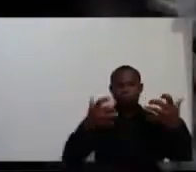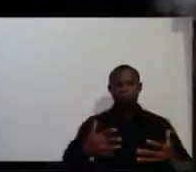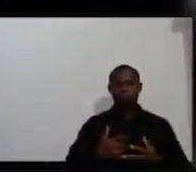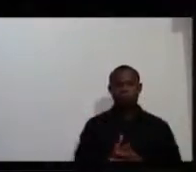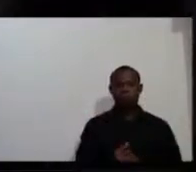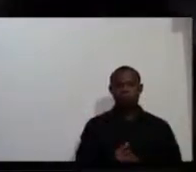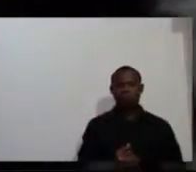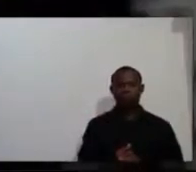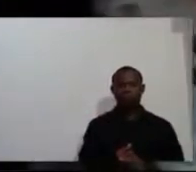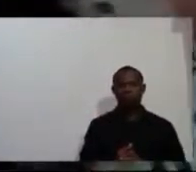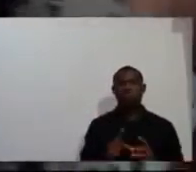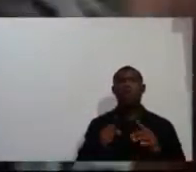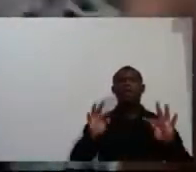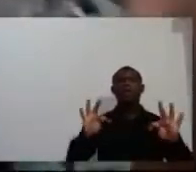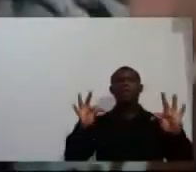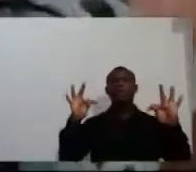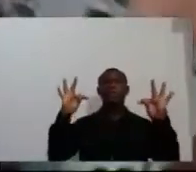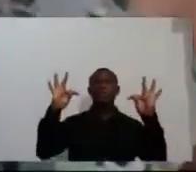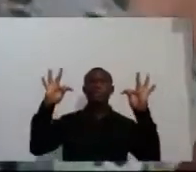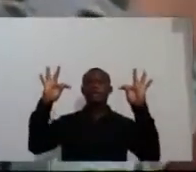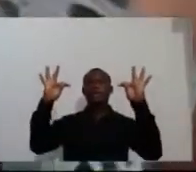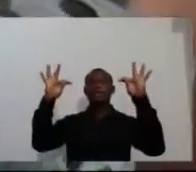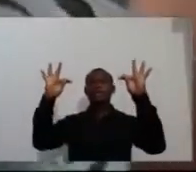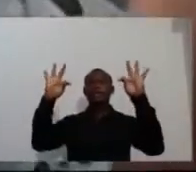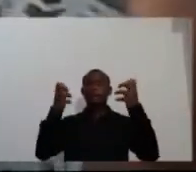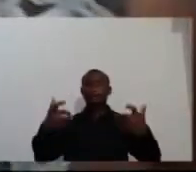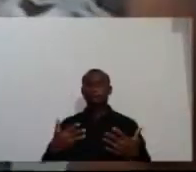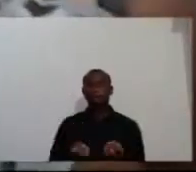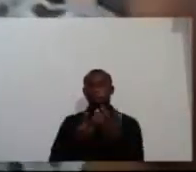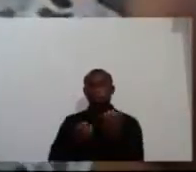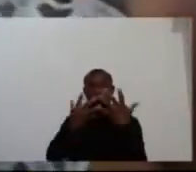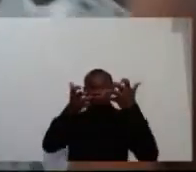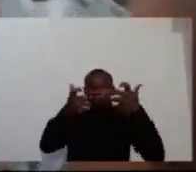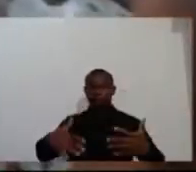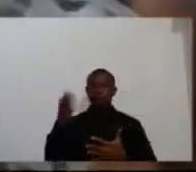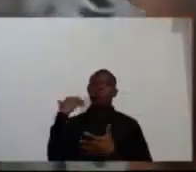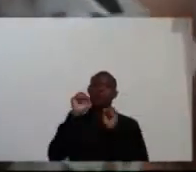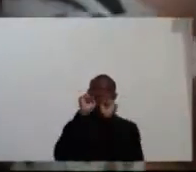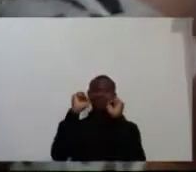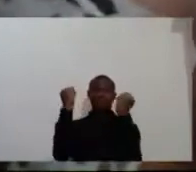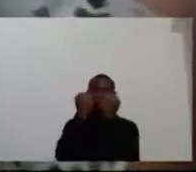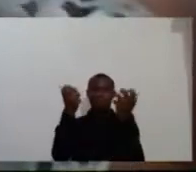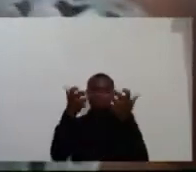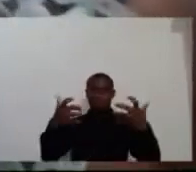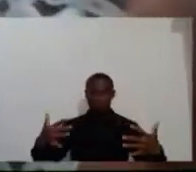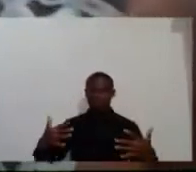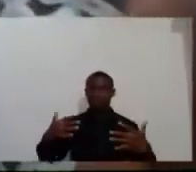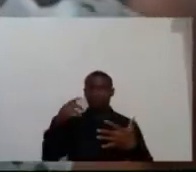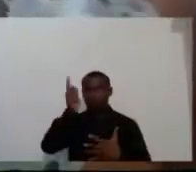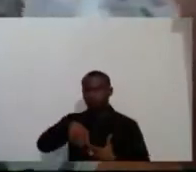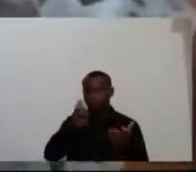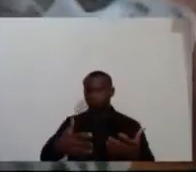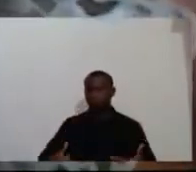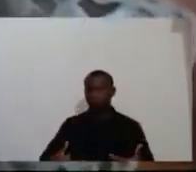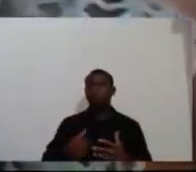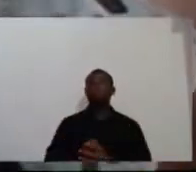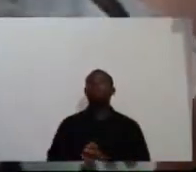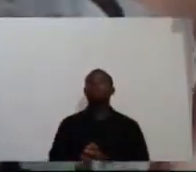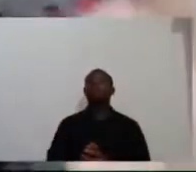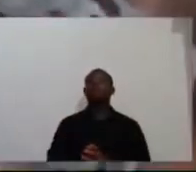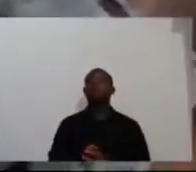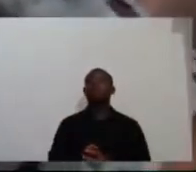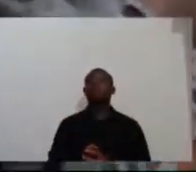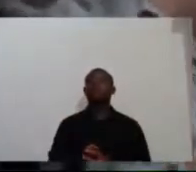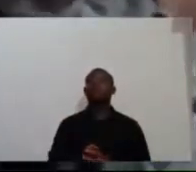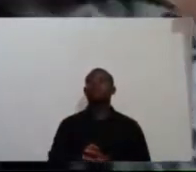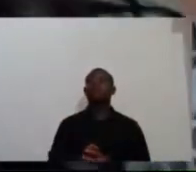Tecnologia, eu falei sobre isso, acho que no último seminário, mas assim, vou fazer um remember aqui rapidinho. Tecnologia